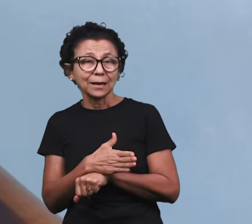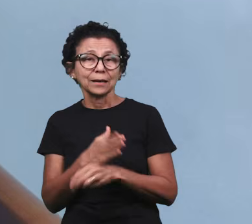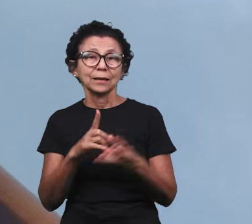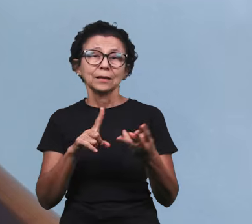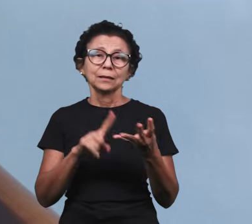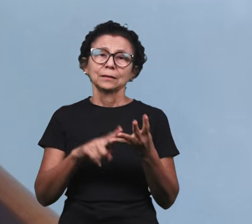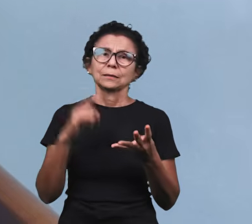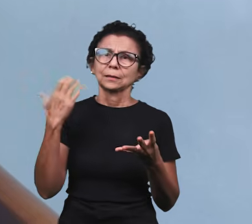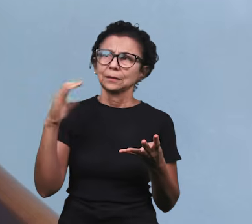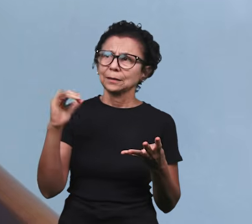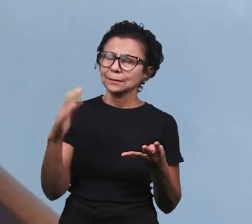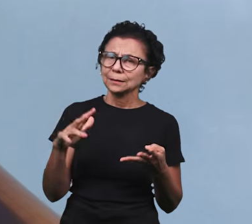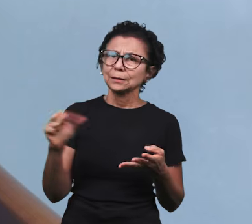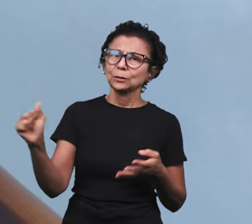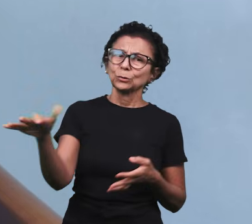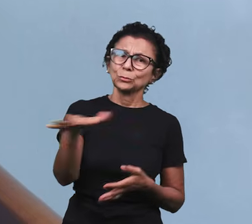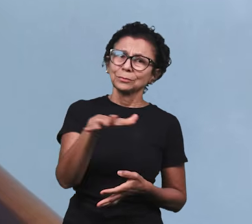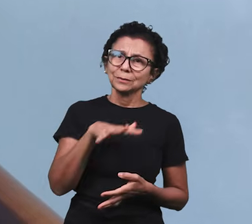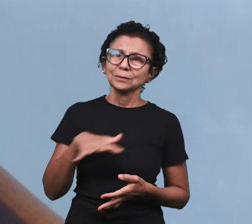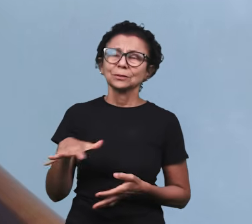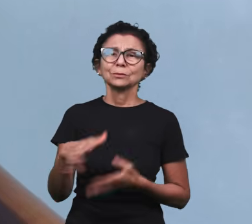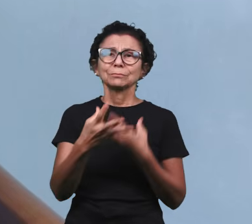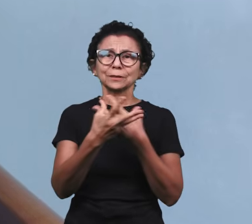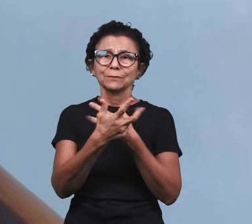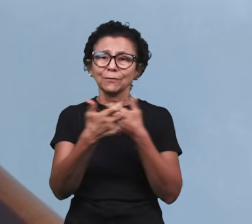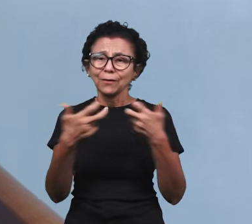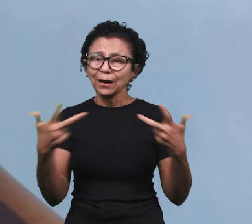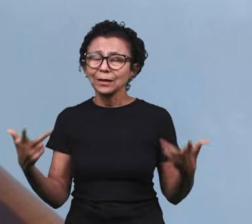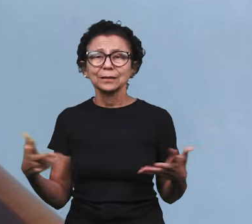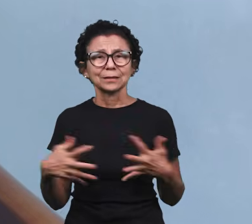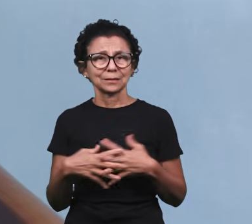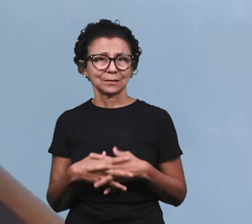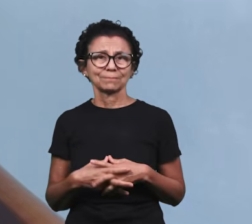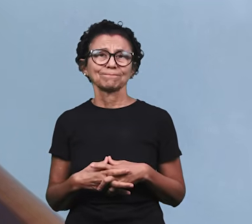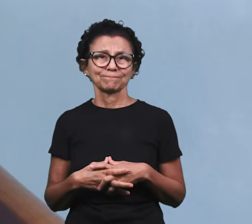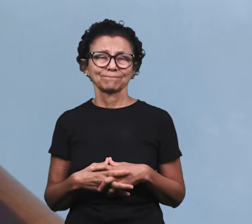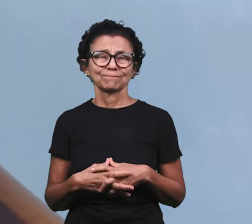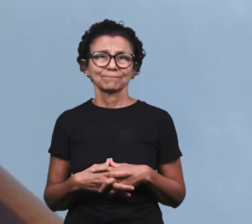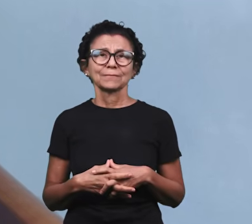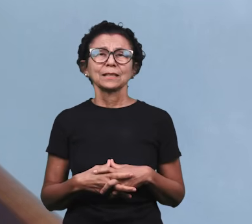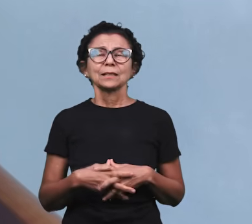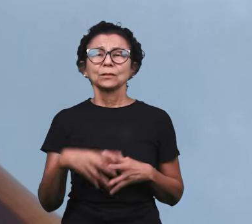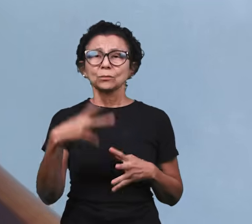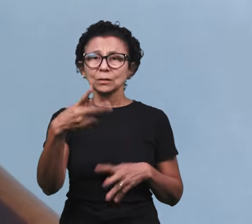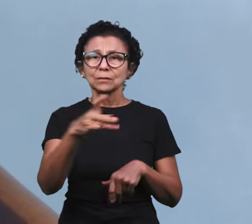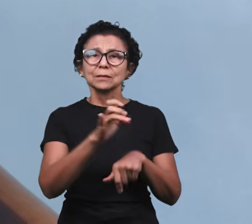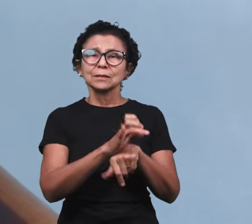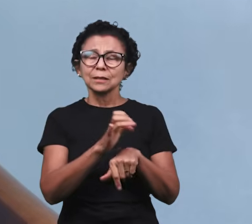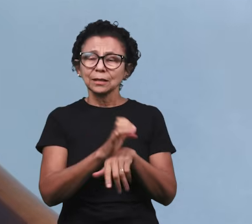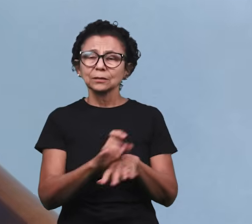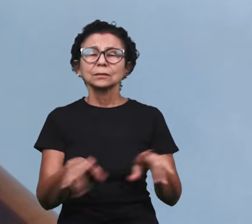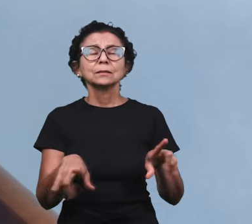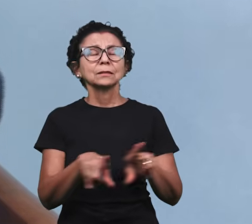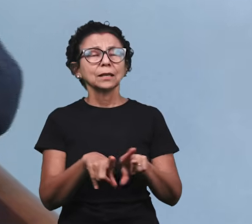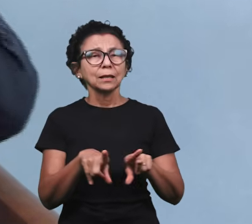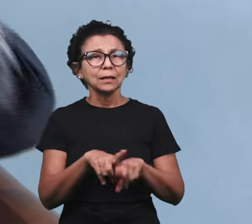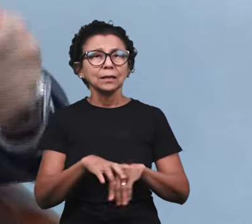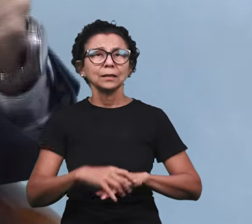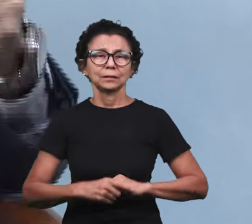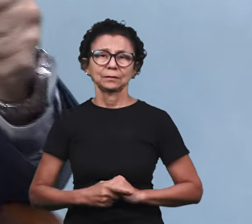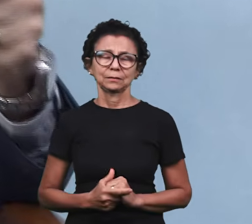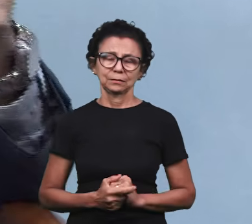Cariacica, na Grande Vitória aqui no Espírito Santo, tem muitas. Aí no seu estado também tem. Então tem grupo, tem